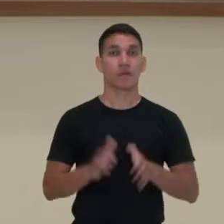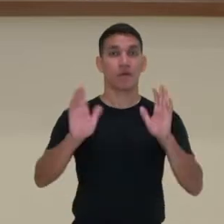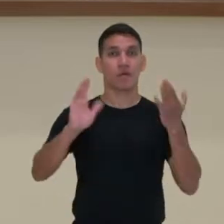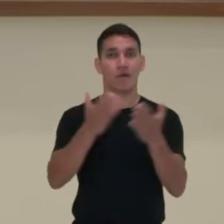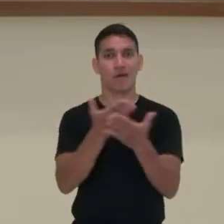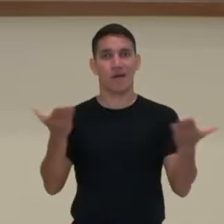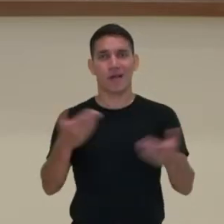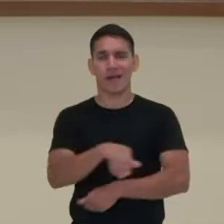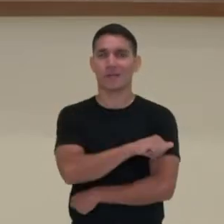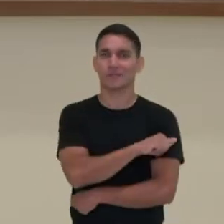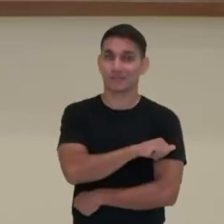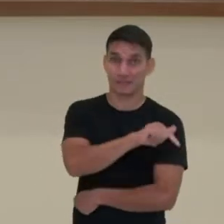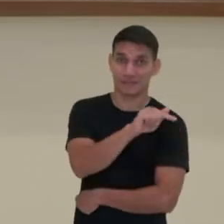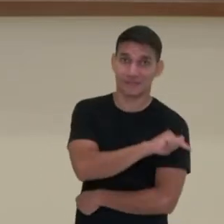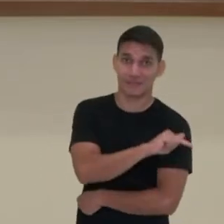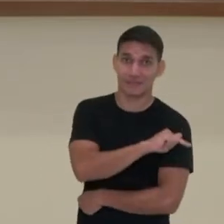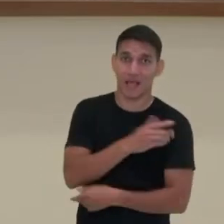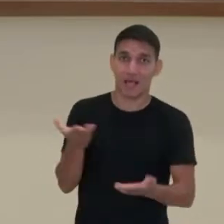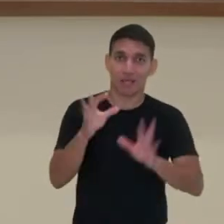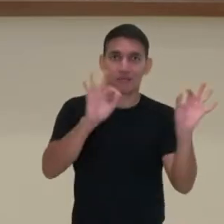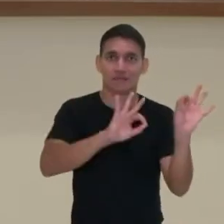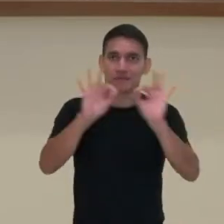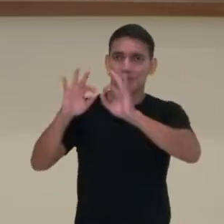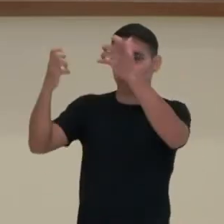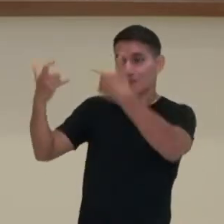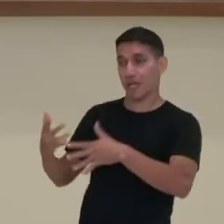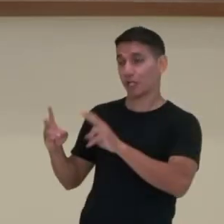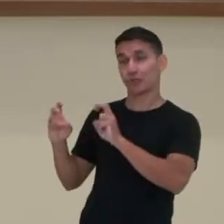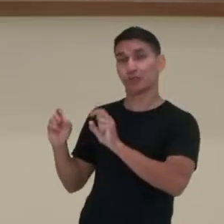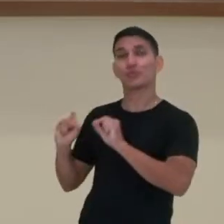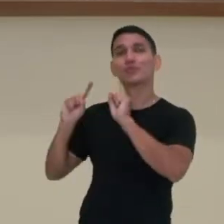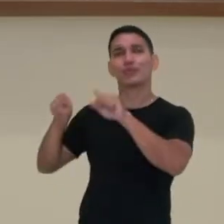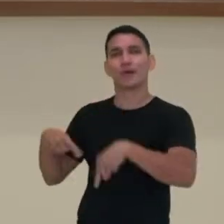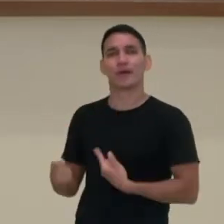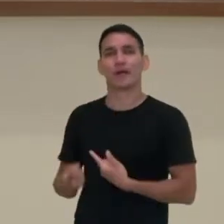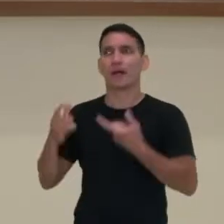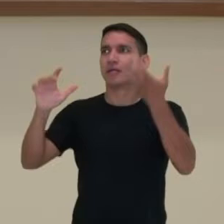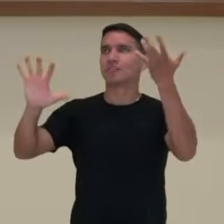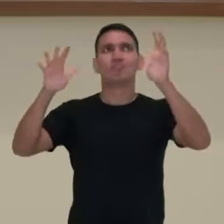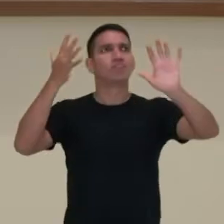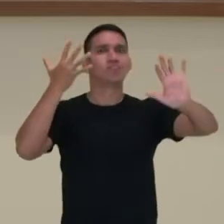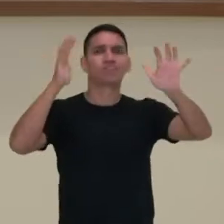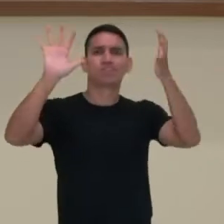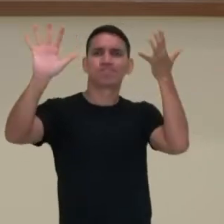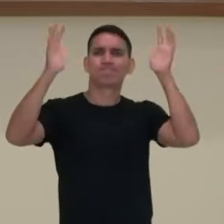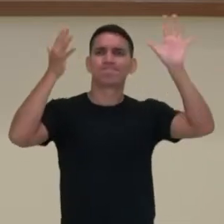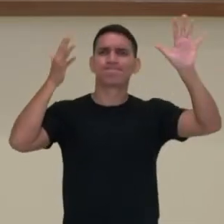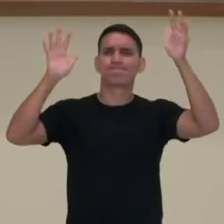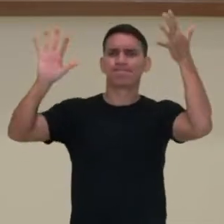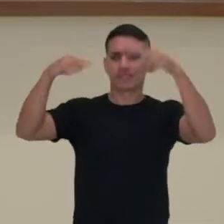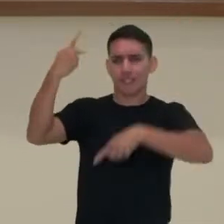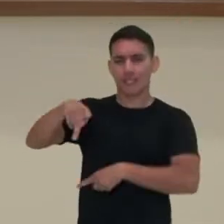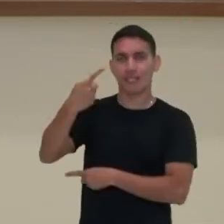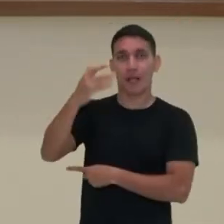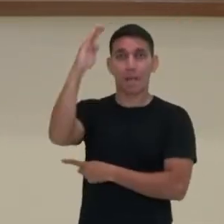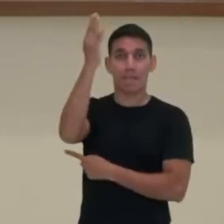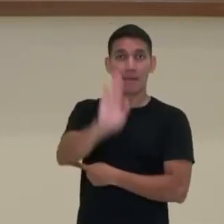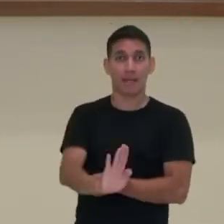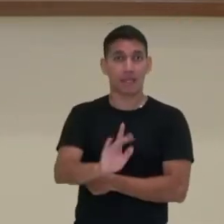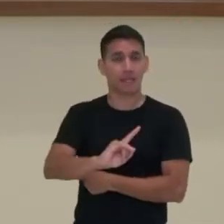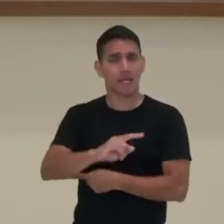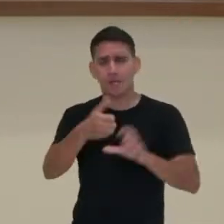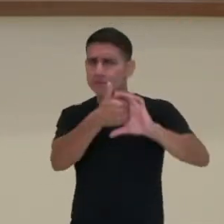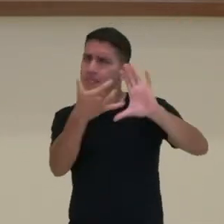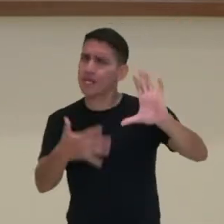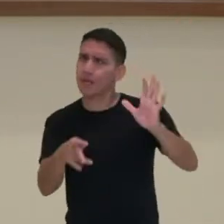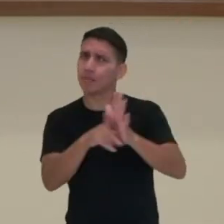Olá, estudantes do 7º ano. Neste vídeo vamos falar sobre climas do Brasil, características de tempo